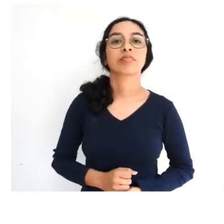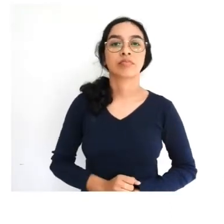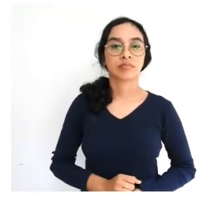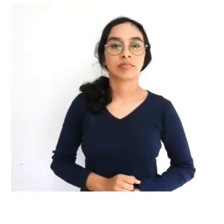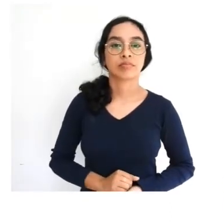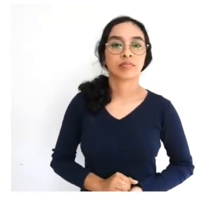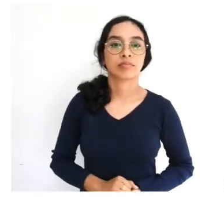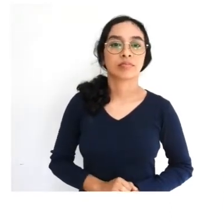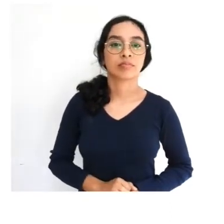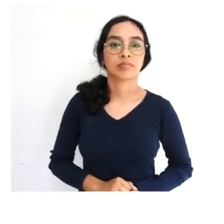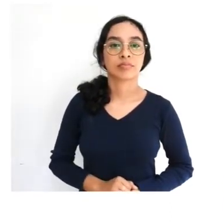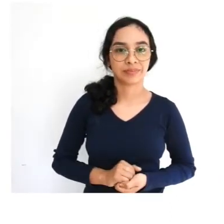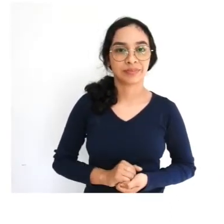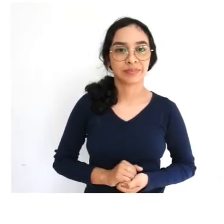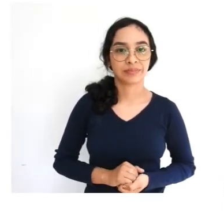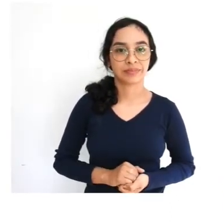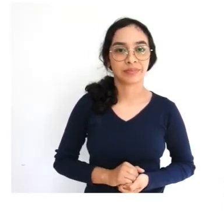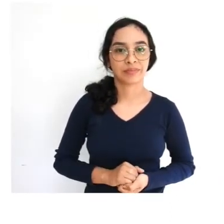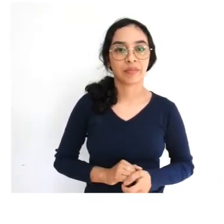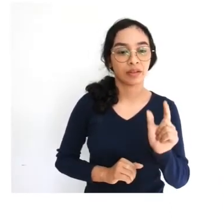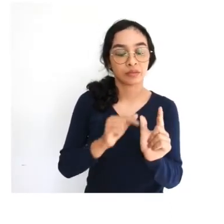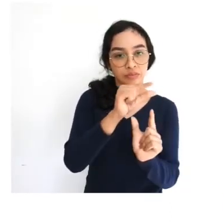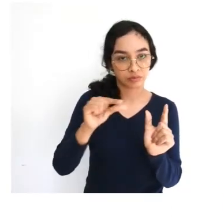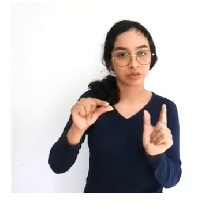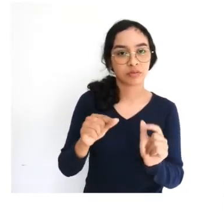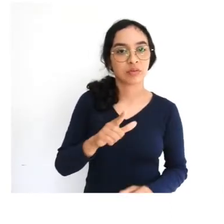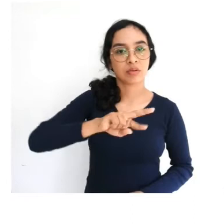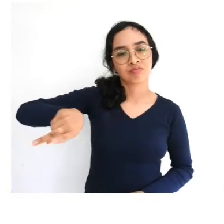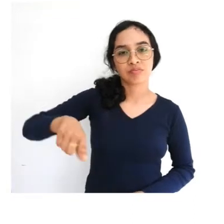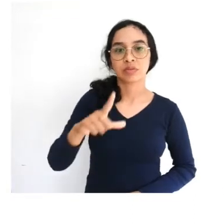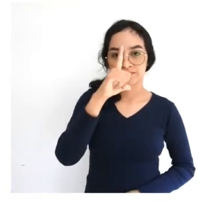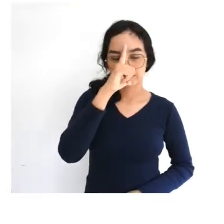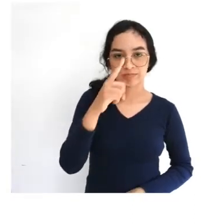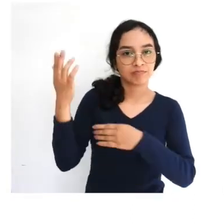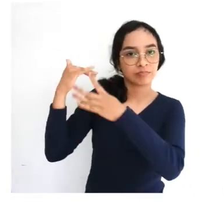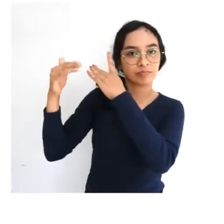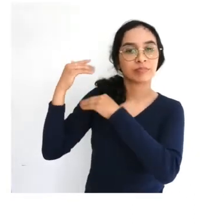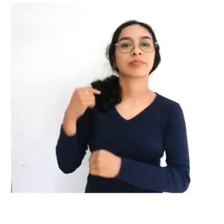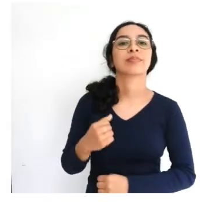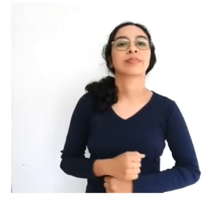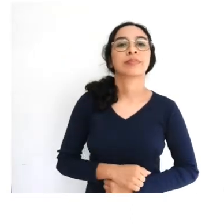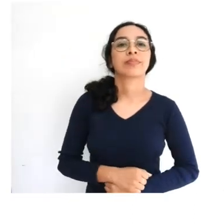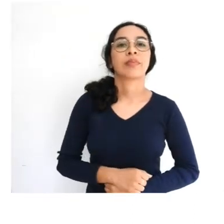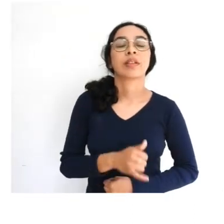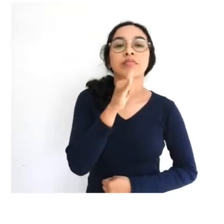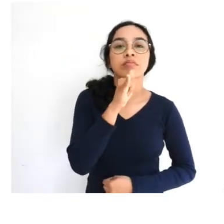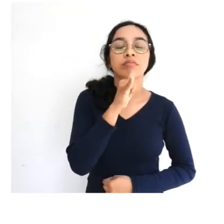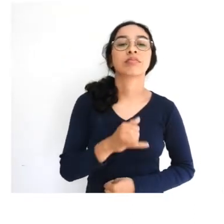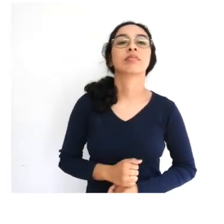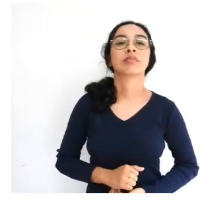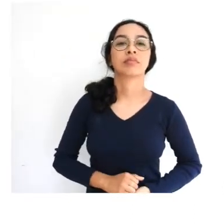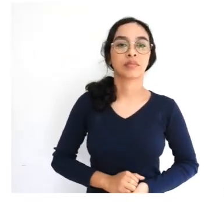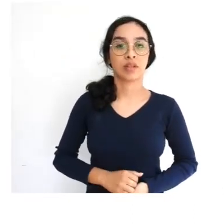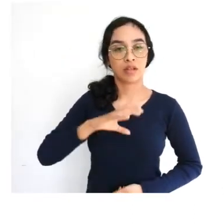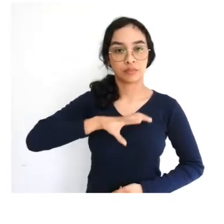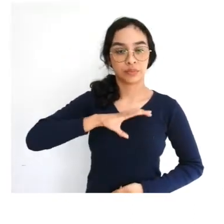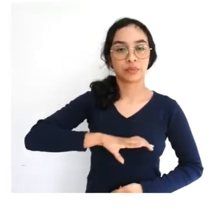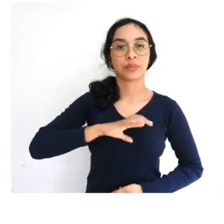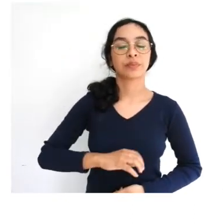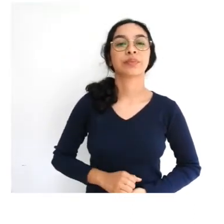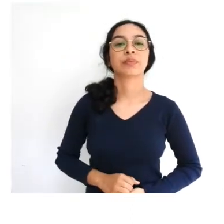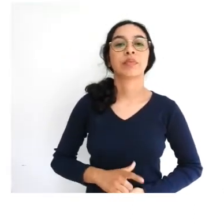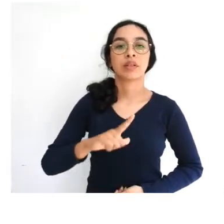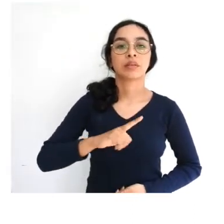alguns numerais. O artigo não existia em latim. Por exemplo,